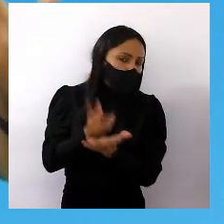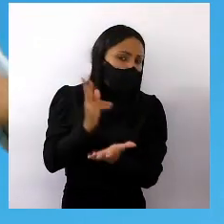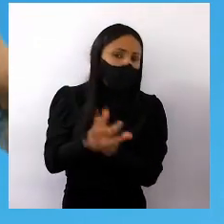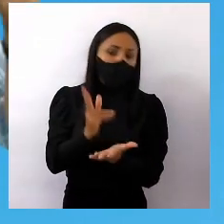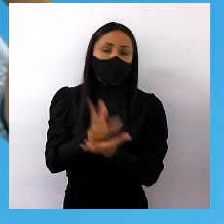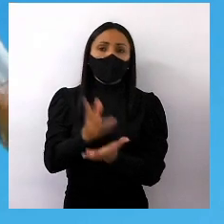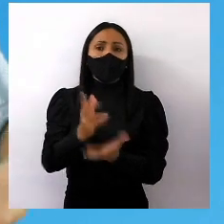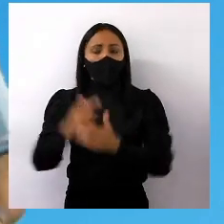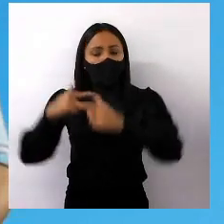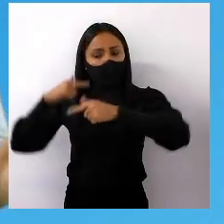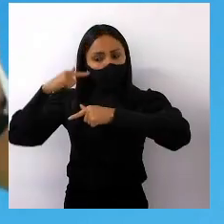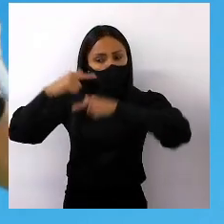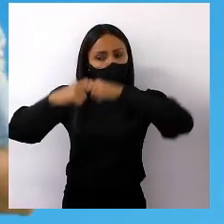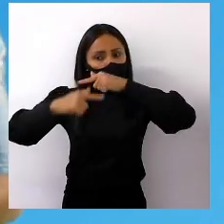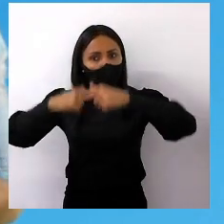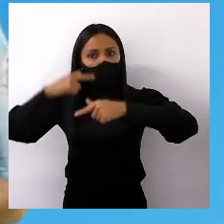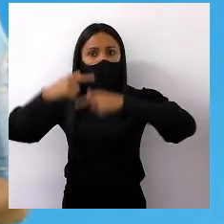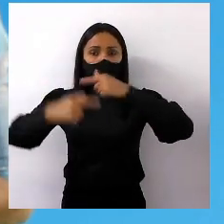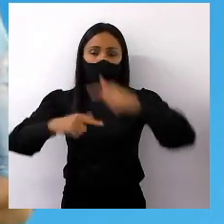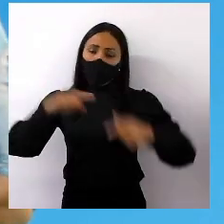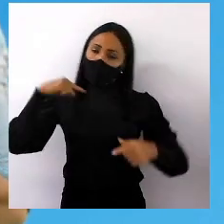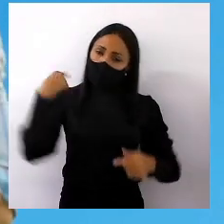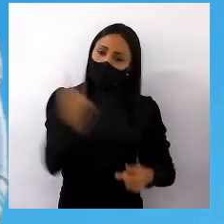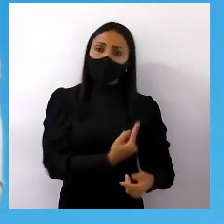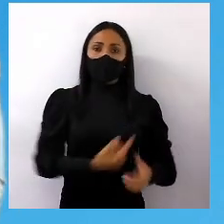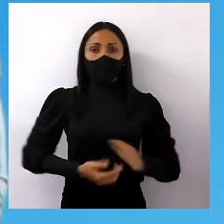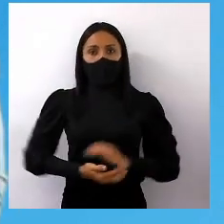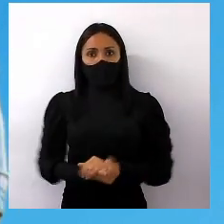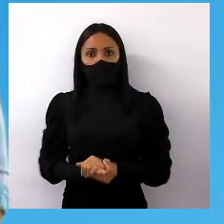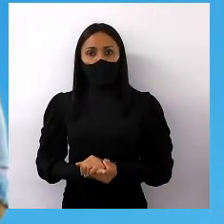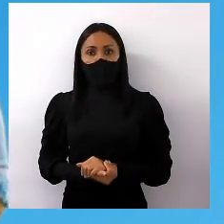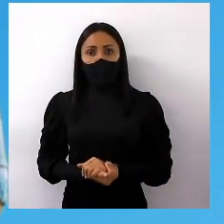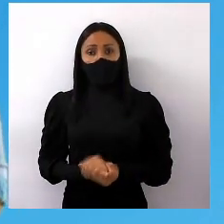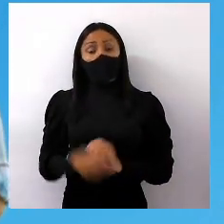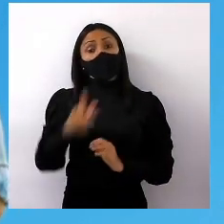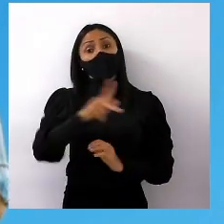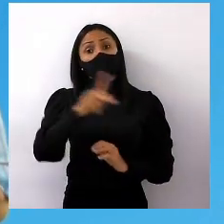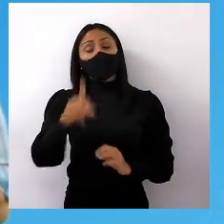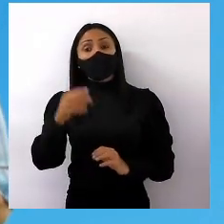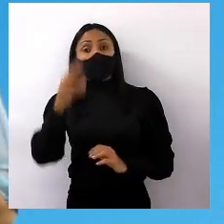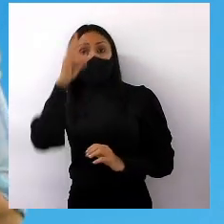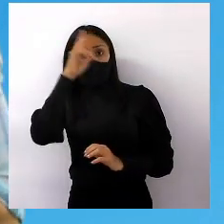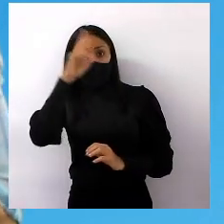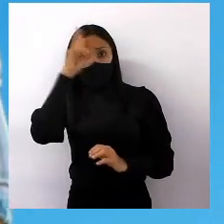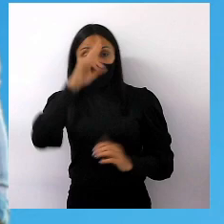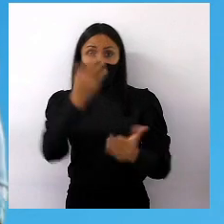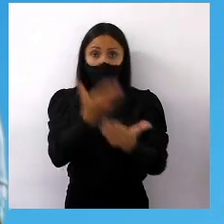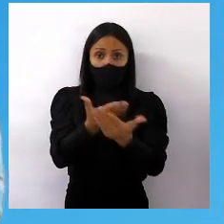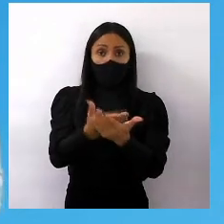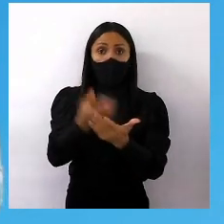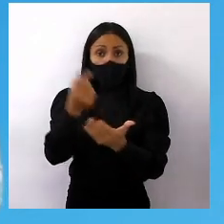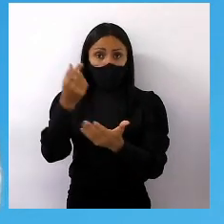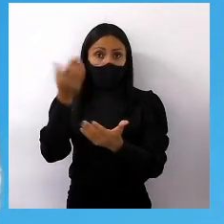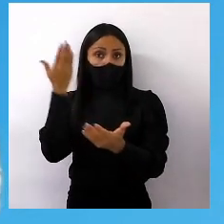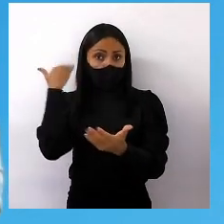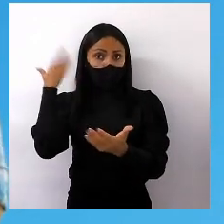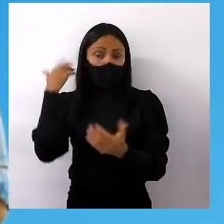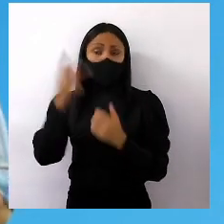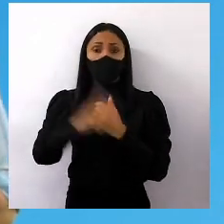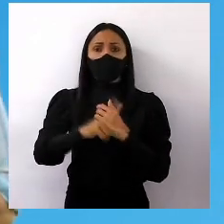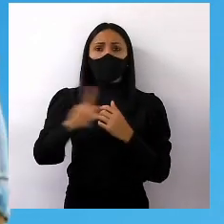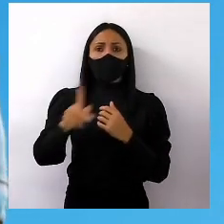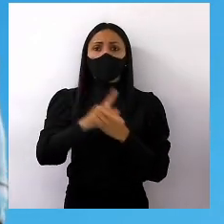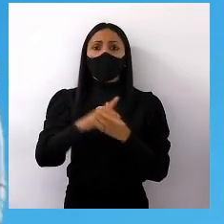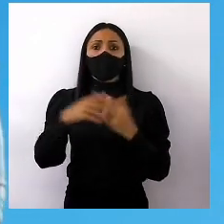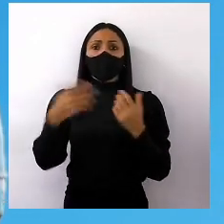várias gerações isso que é nosso, né? O professor, só para lembrar que em uma aula passada, um outro professor esteve aqui e tocou que o